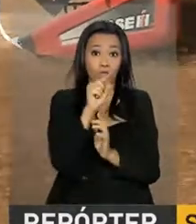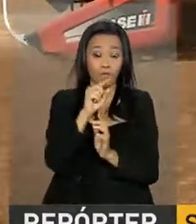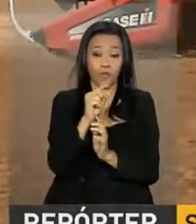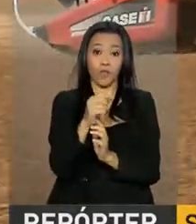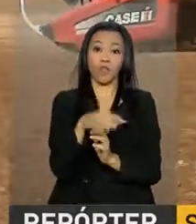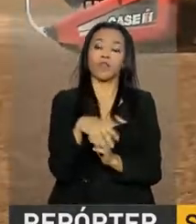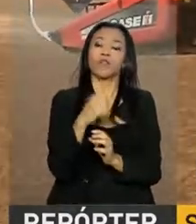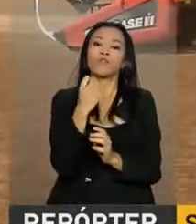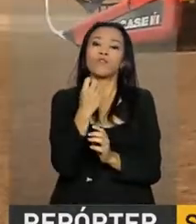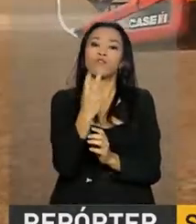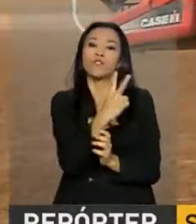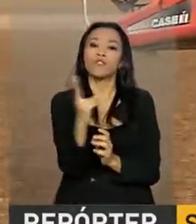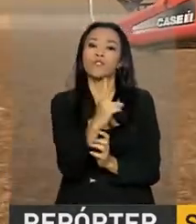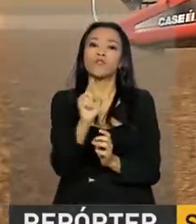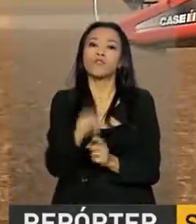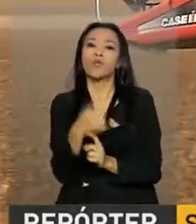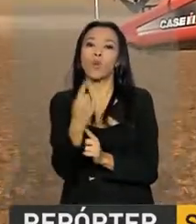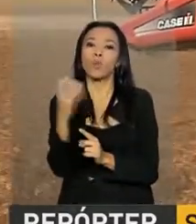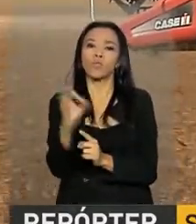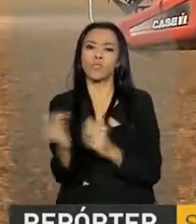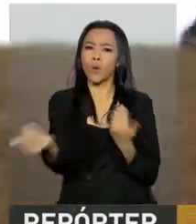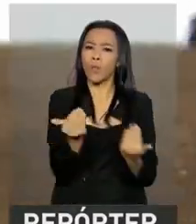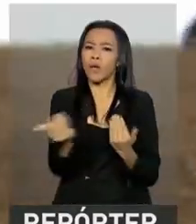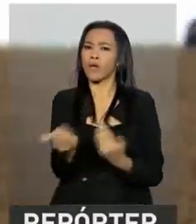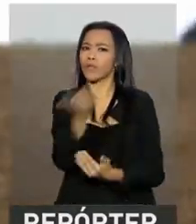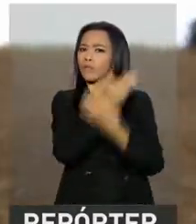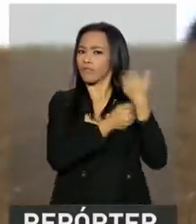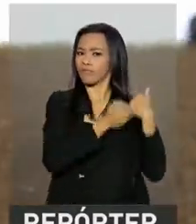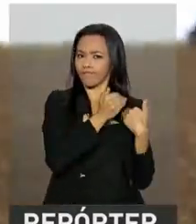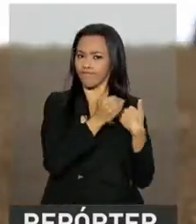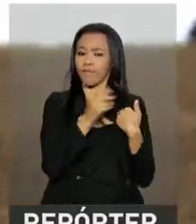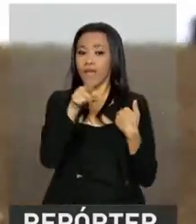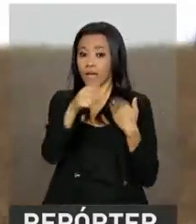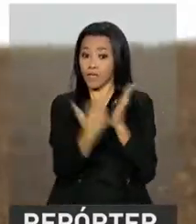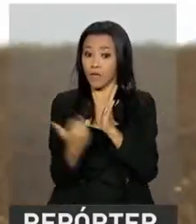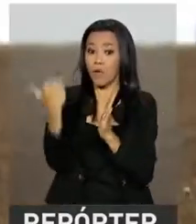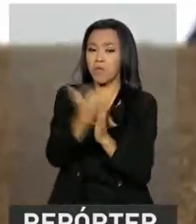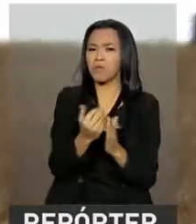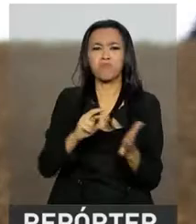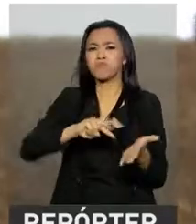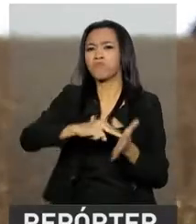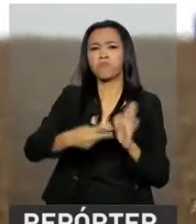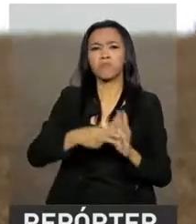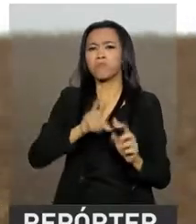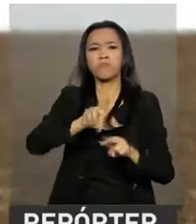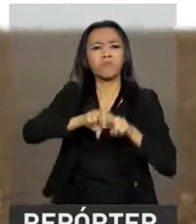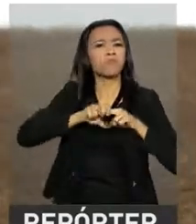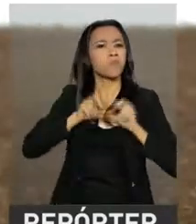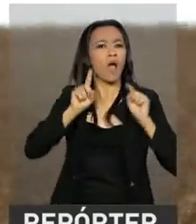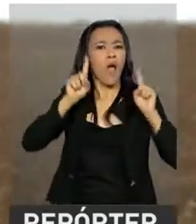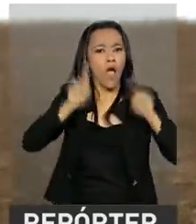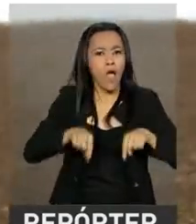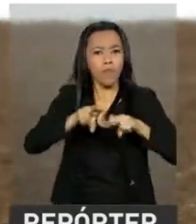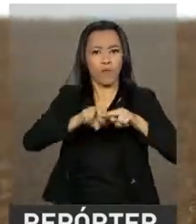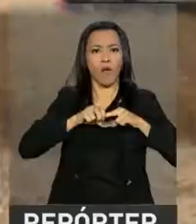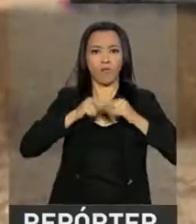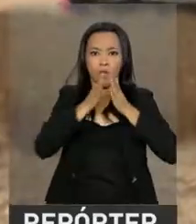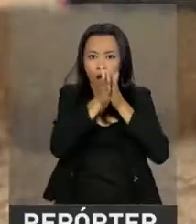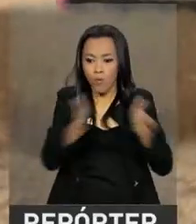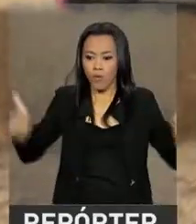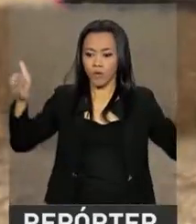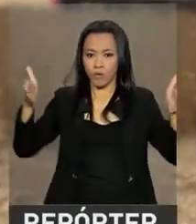cento em comparação à safra passada essa elevação se deve ao crescimento da área de produtividade